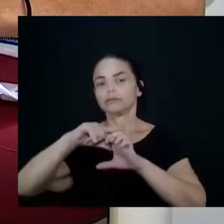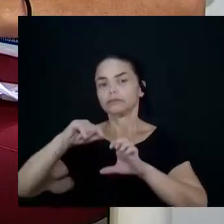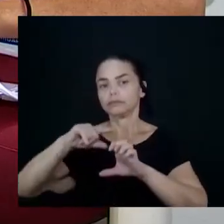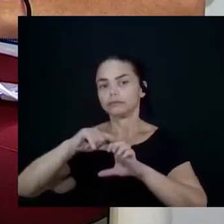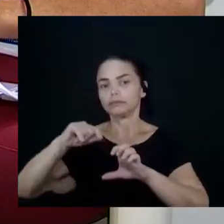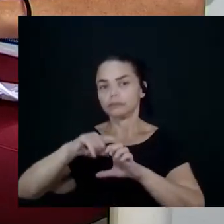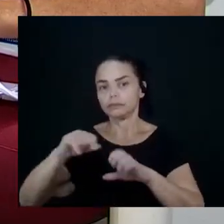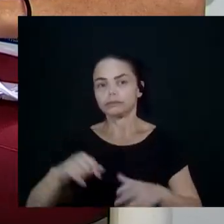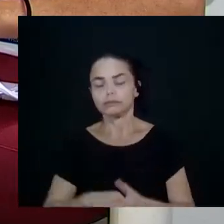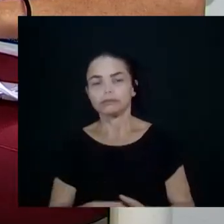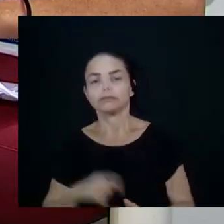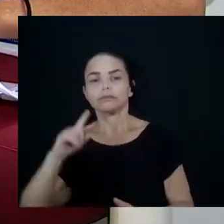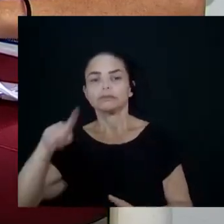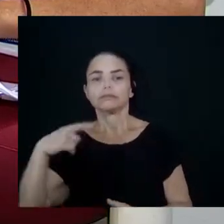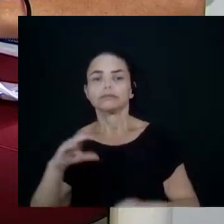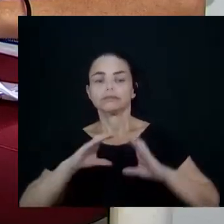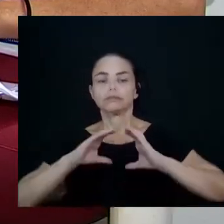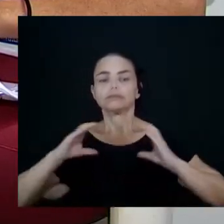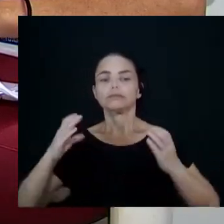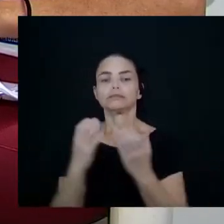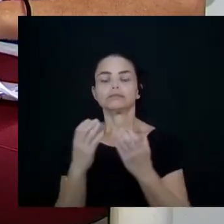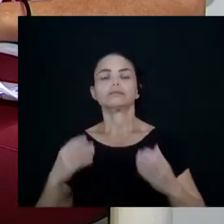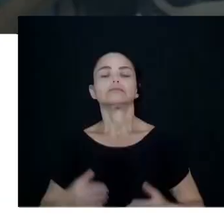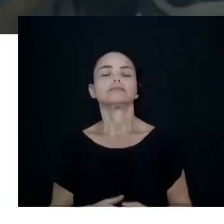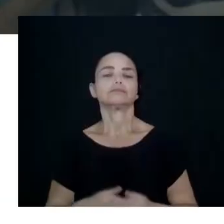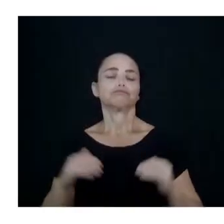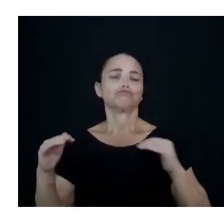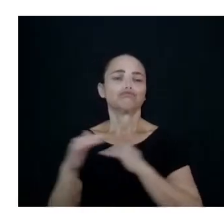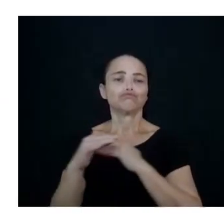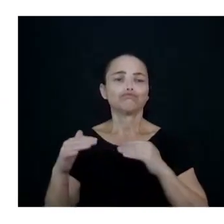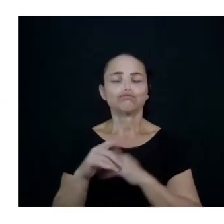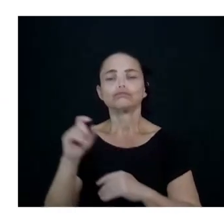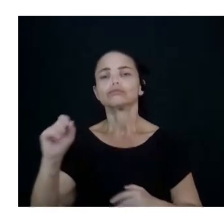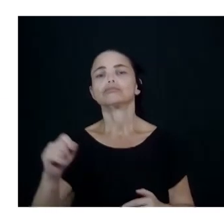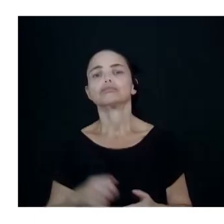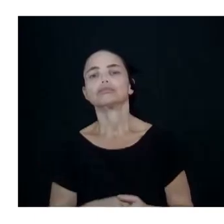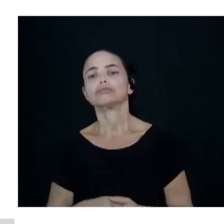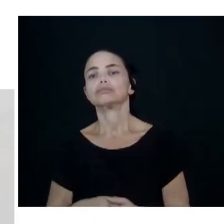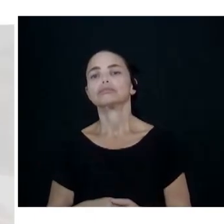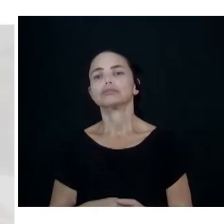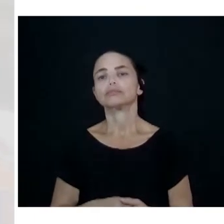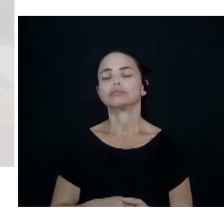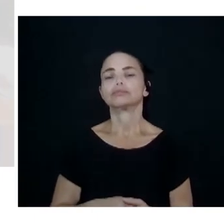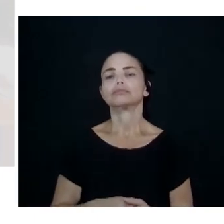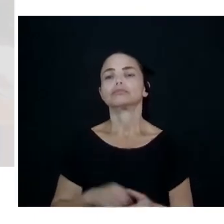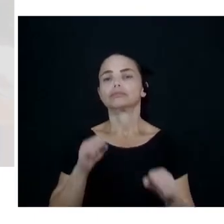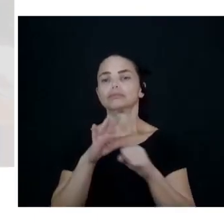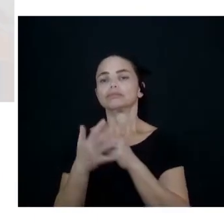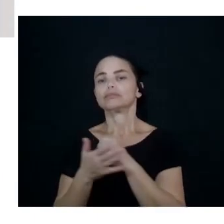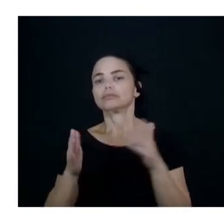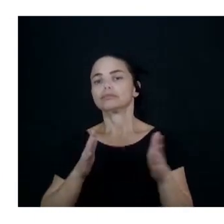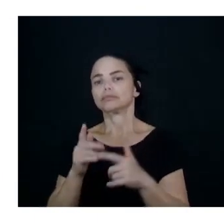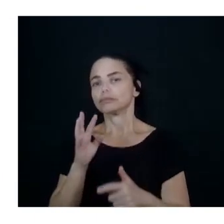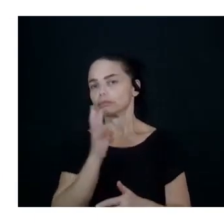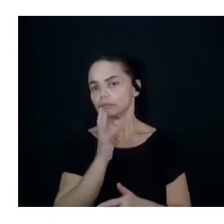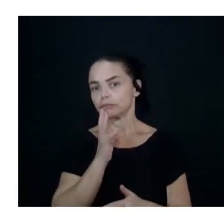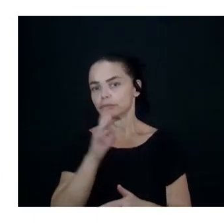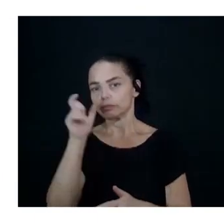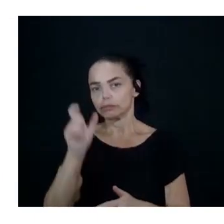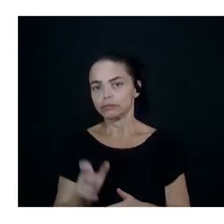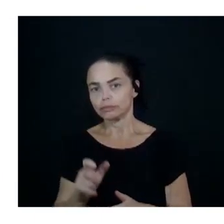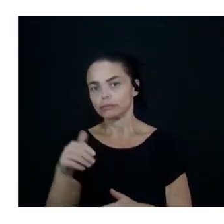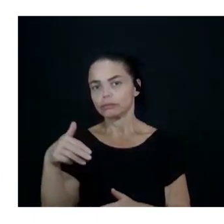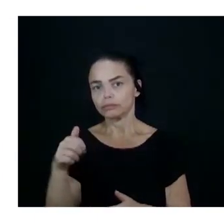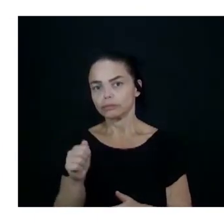outra comunidade, é um movimento, o que é? É. Em plena pandemia, eu conheci uma pessoa que é a Mari Cerqueira,